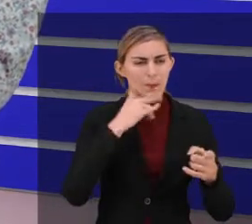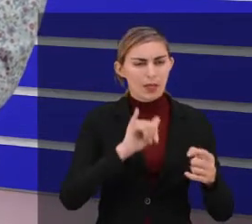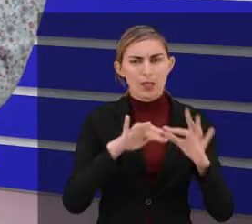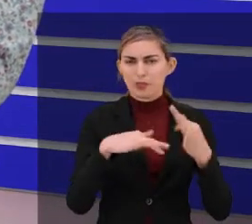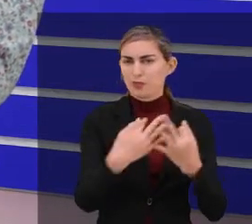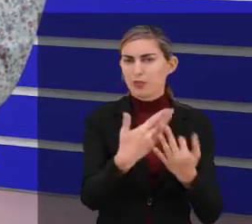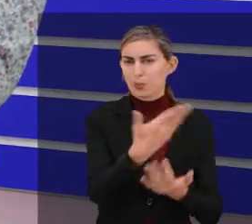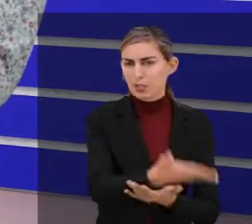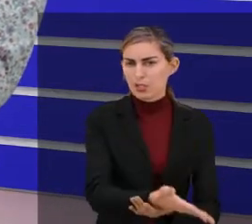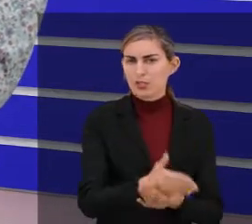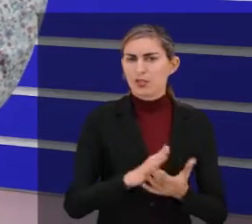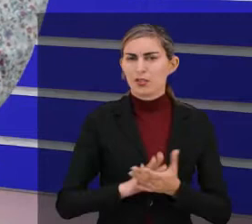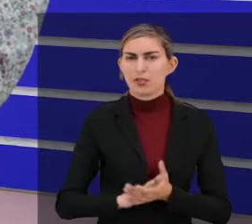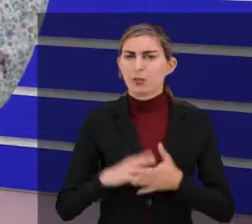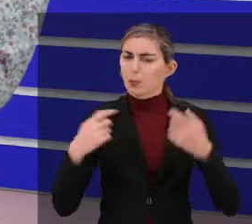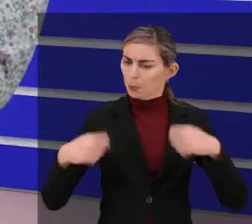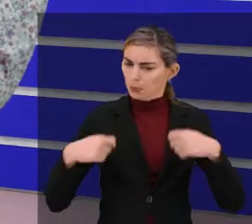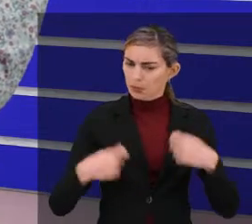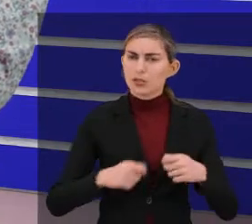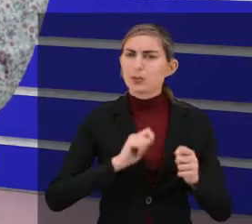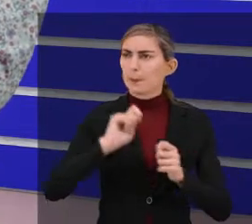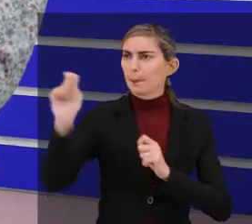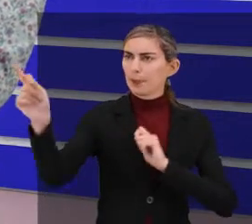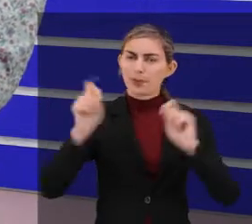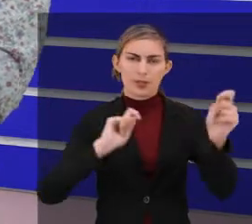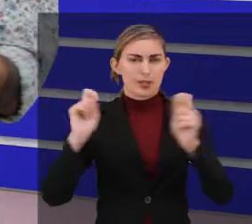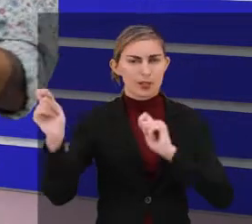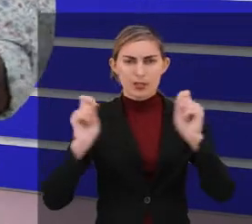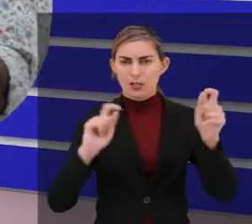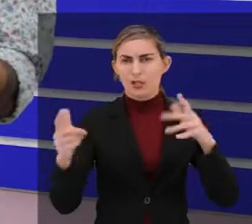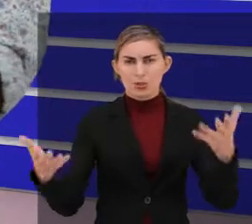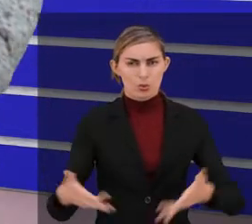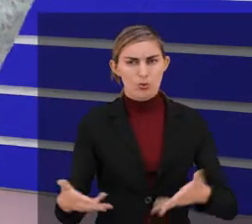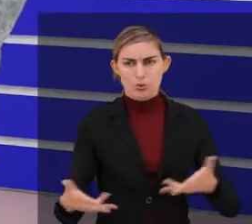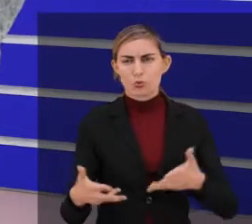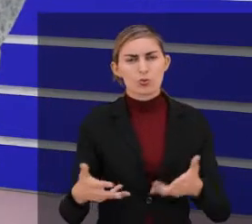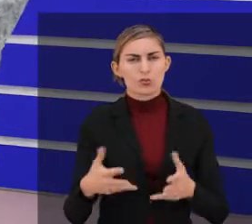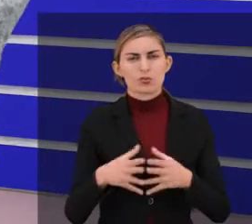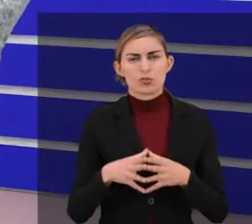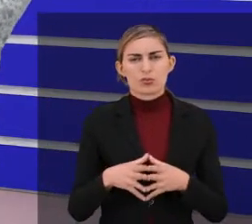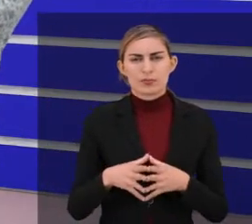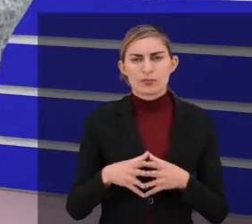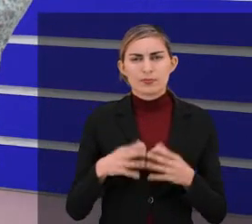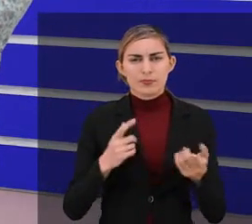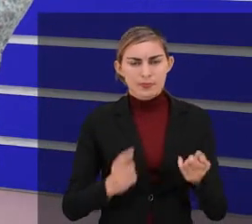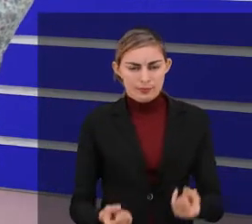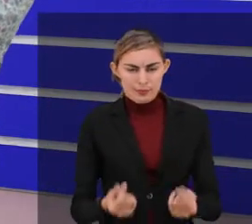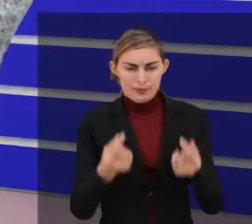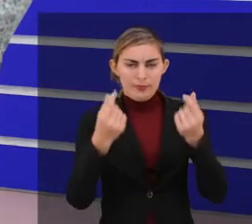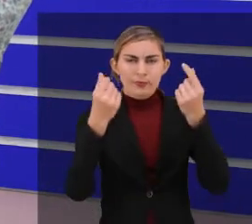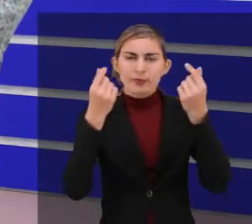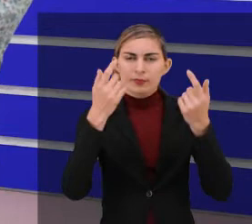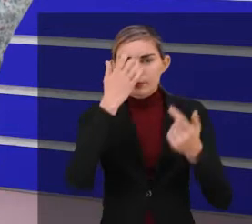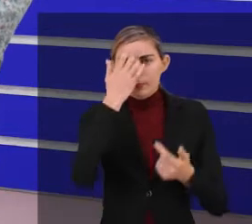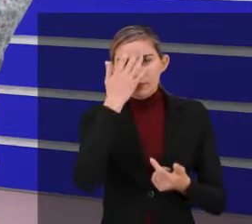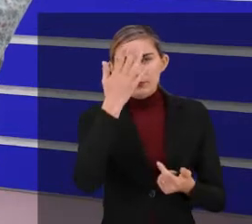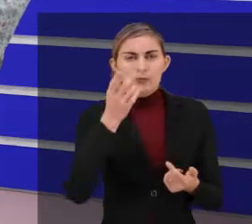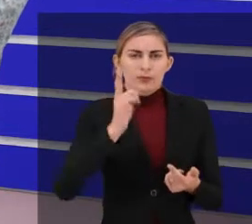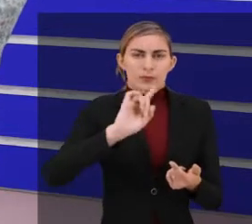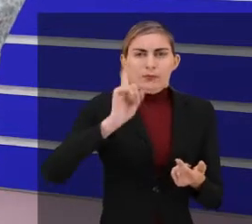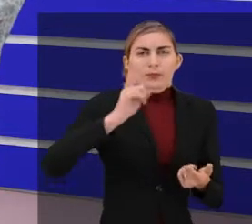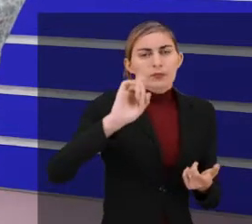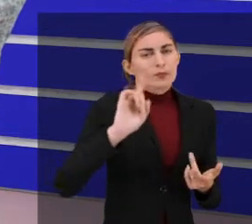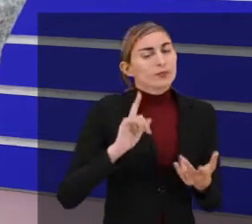né, que precisam pagar contas ali. E hoje a gente está num contexto econômico não muito fácil.